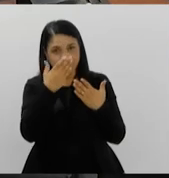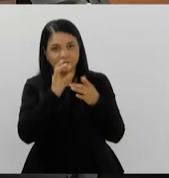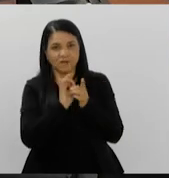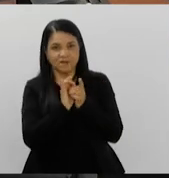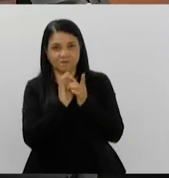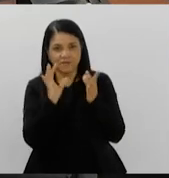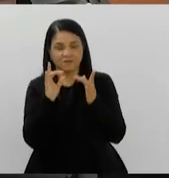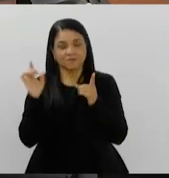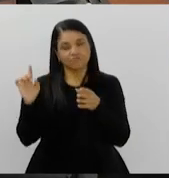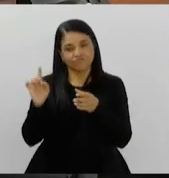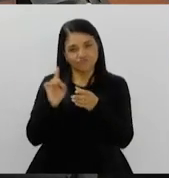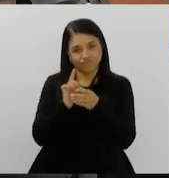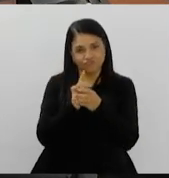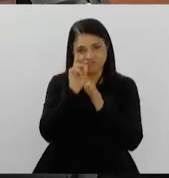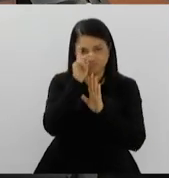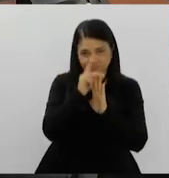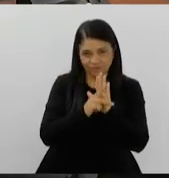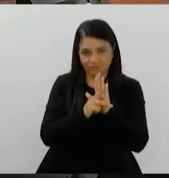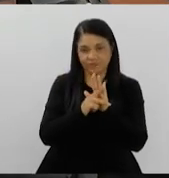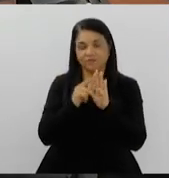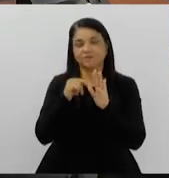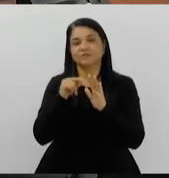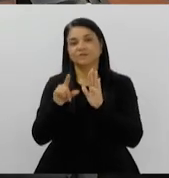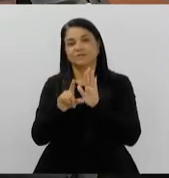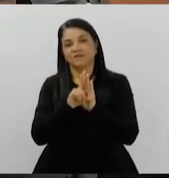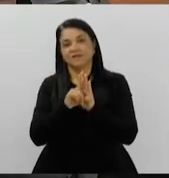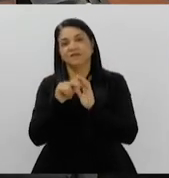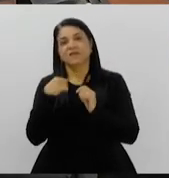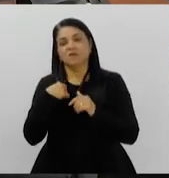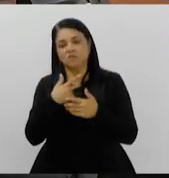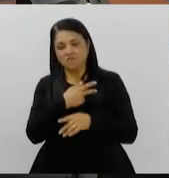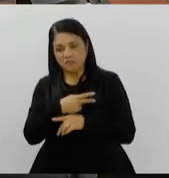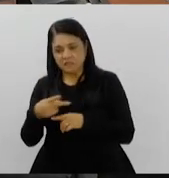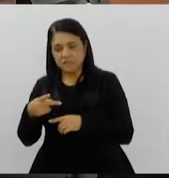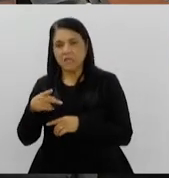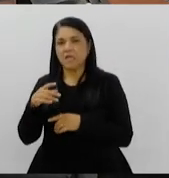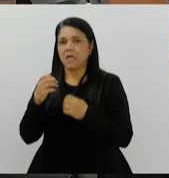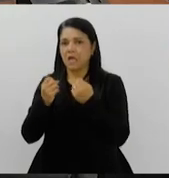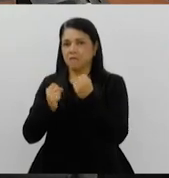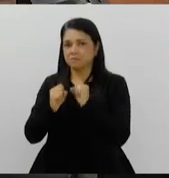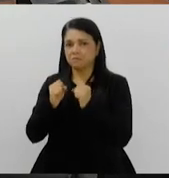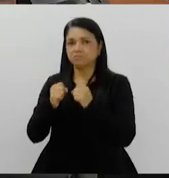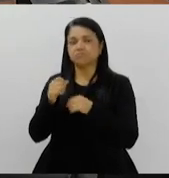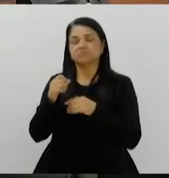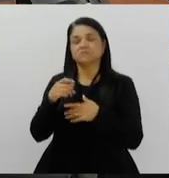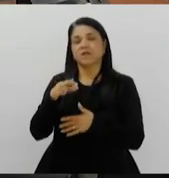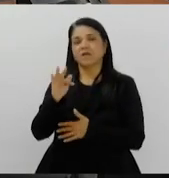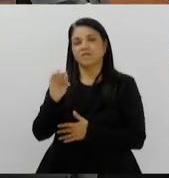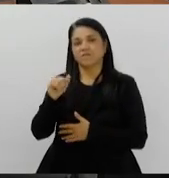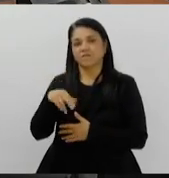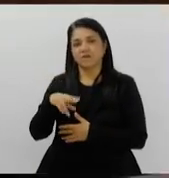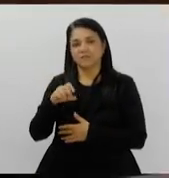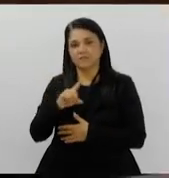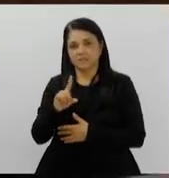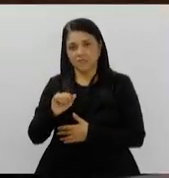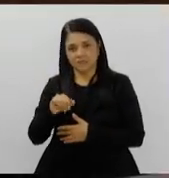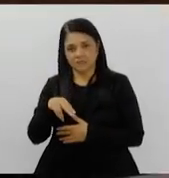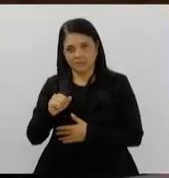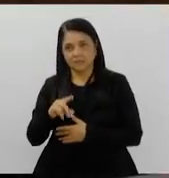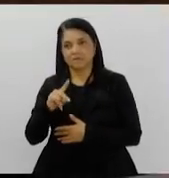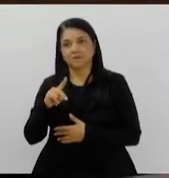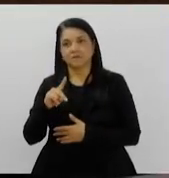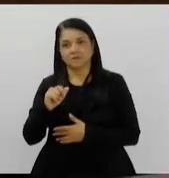da coautoria, dizer que já visitei lá o espaço da Cambaíba, pela dirigente do MST, Luana,